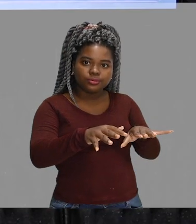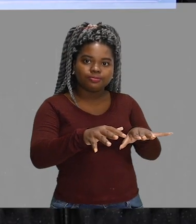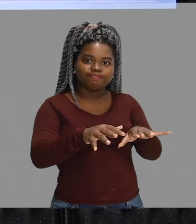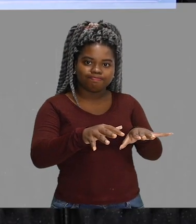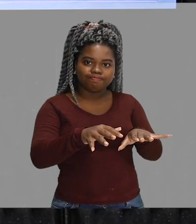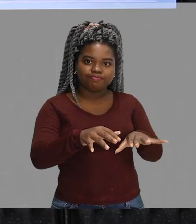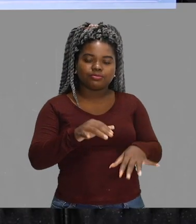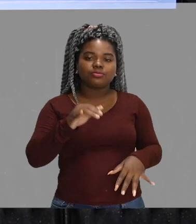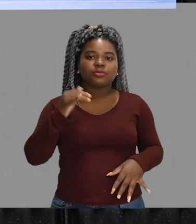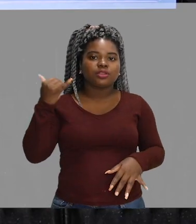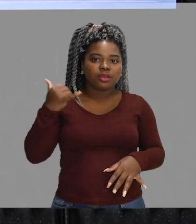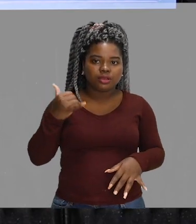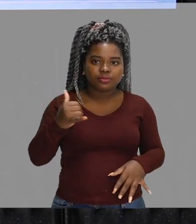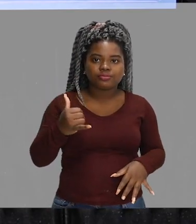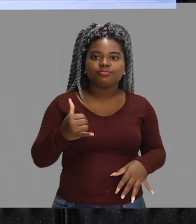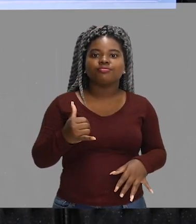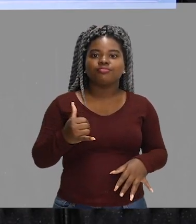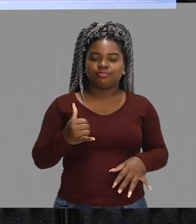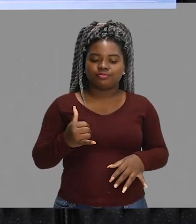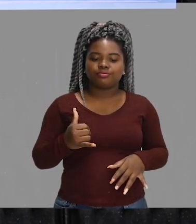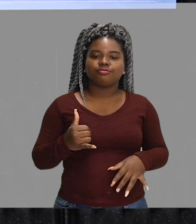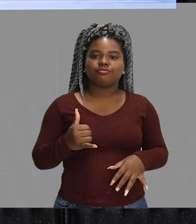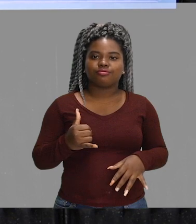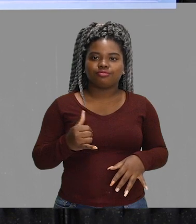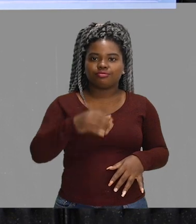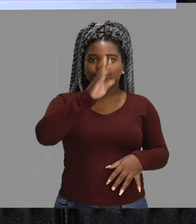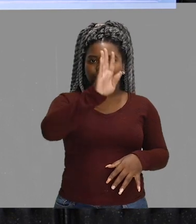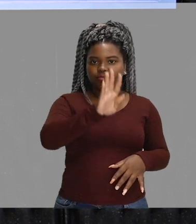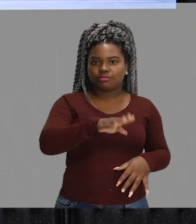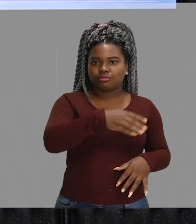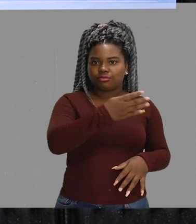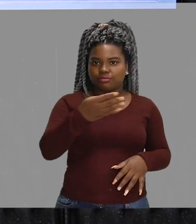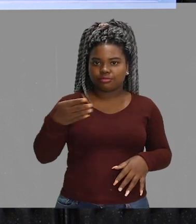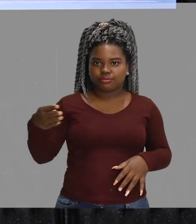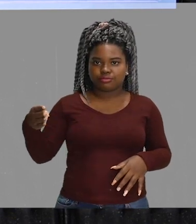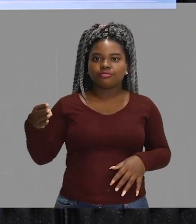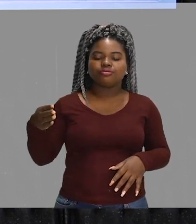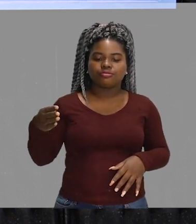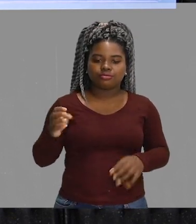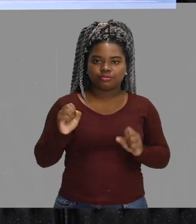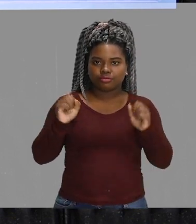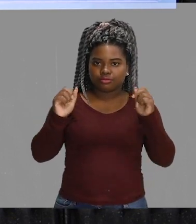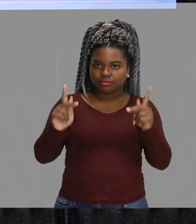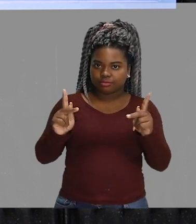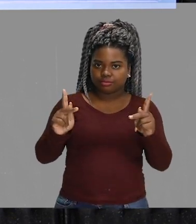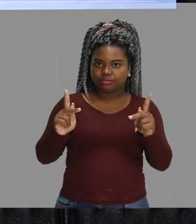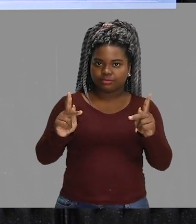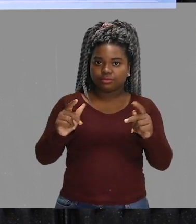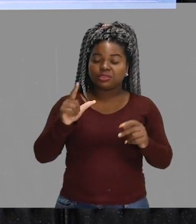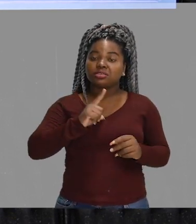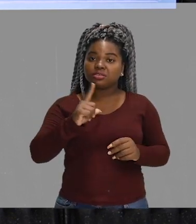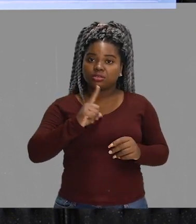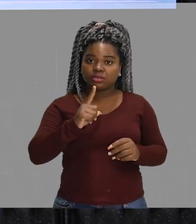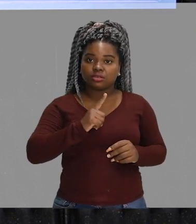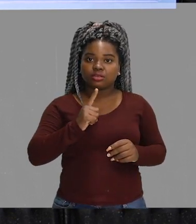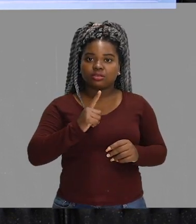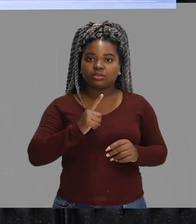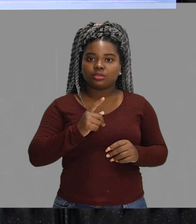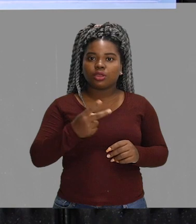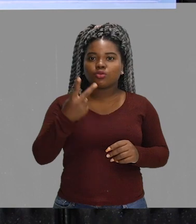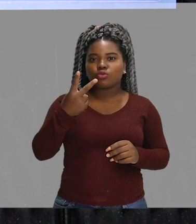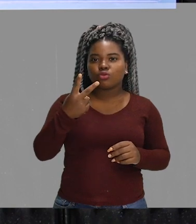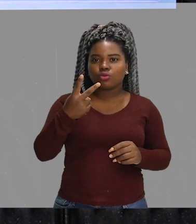camada. Então, o 3p1, esse elétron está localizado no terceiro nível, que corresponde à